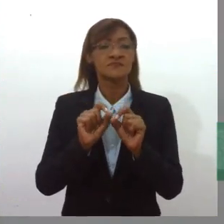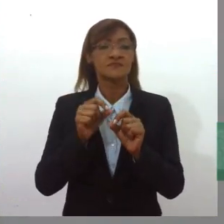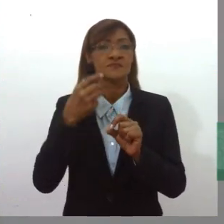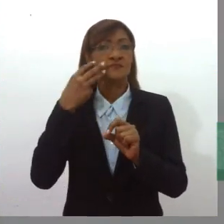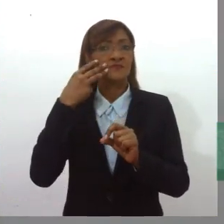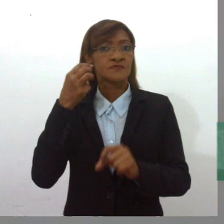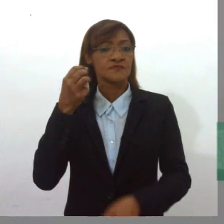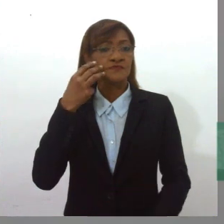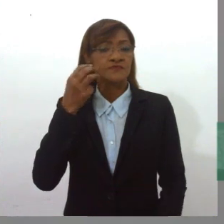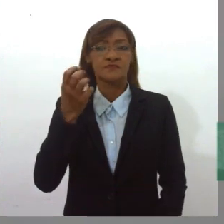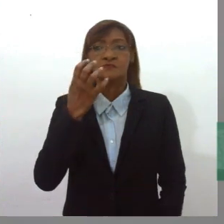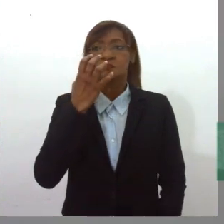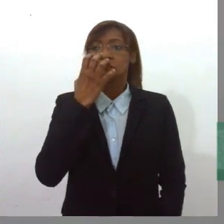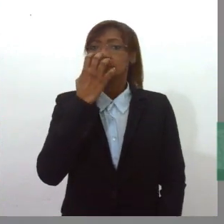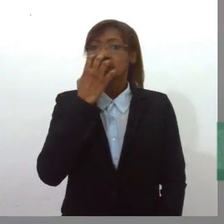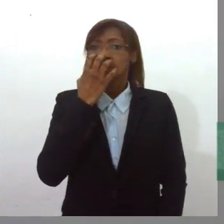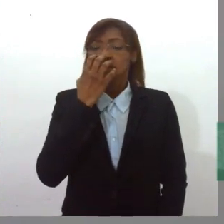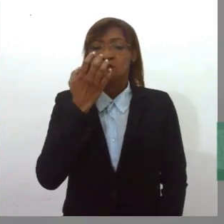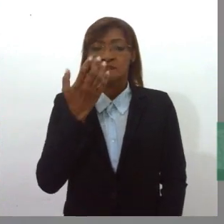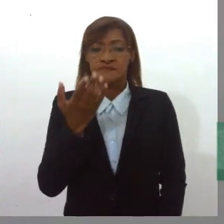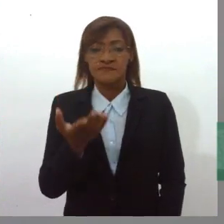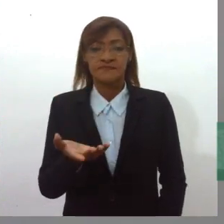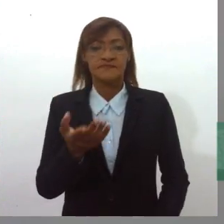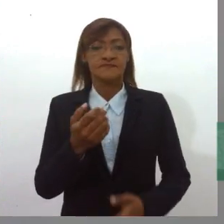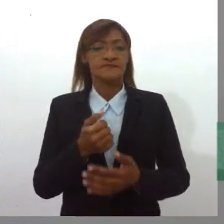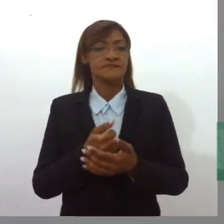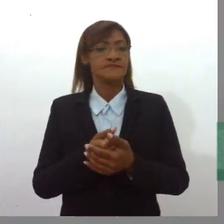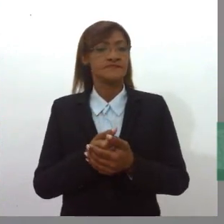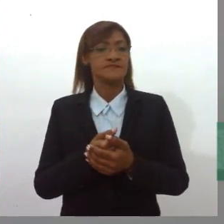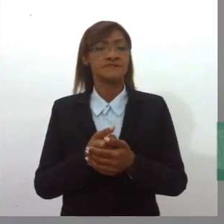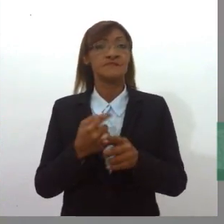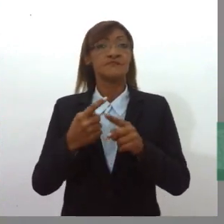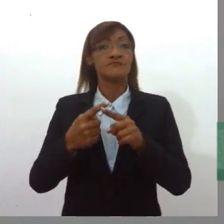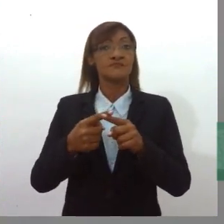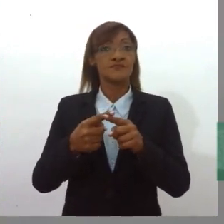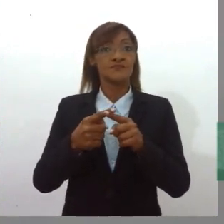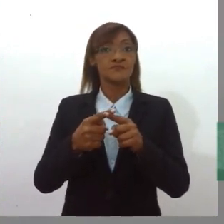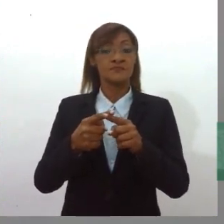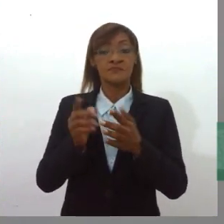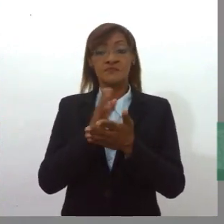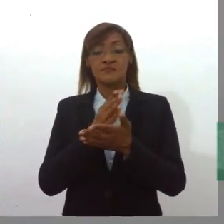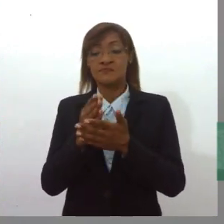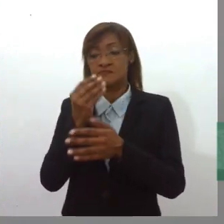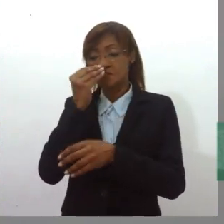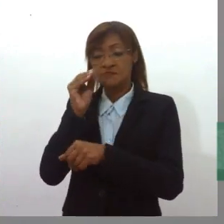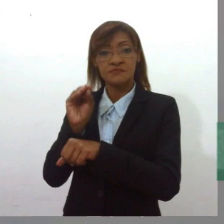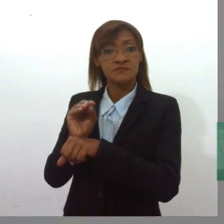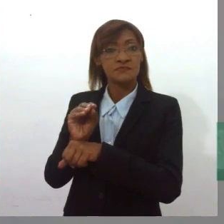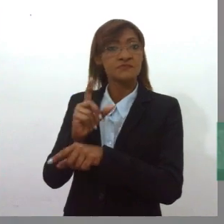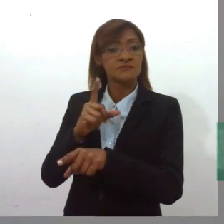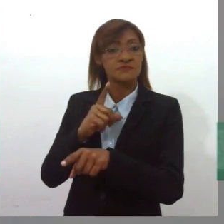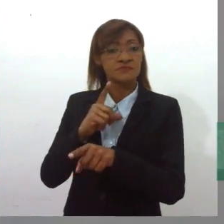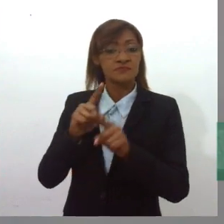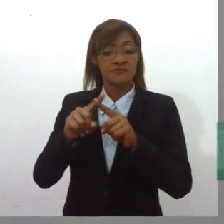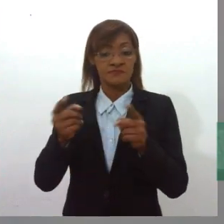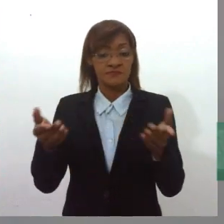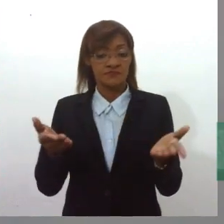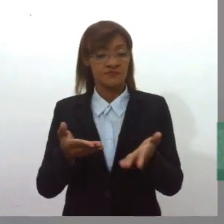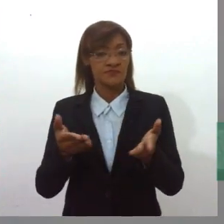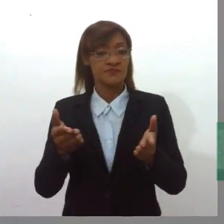excesso populacional de cães e gatos e cães de cães e gatos abandonados mas nós temos leis legislações